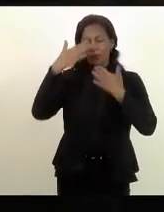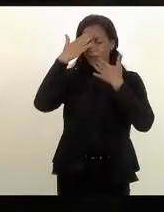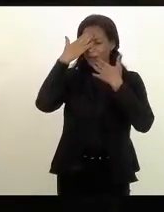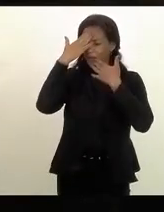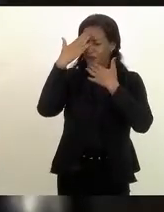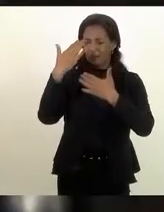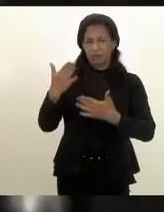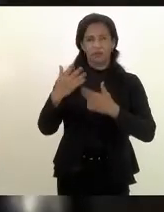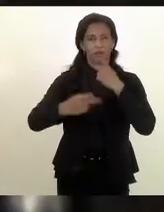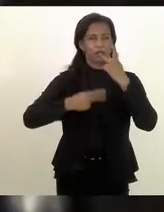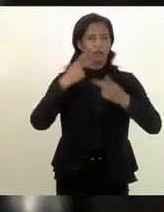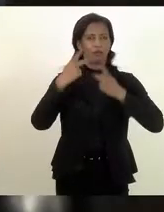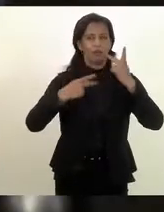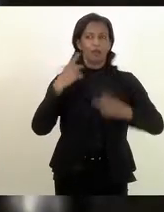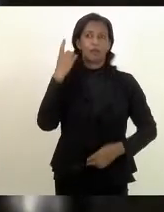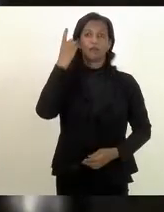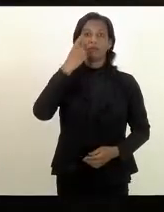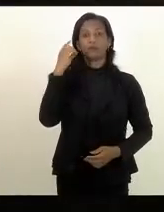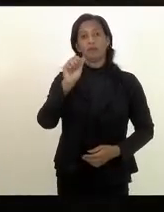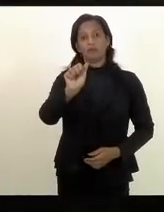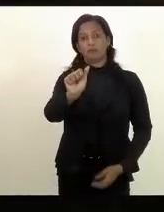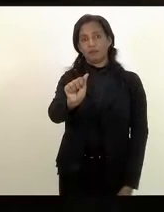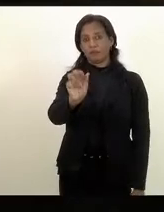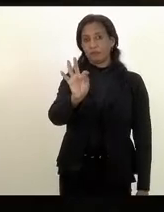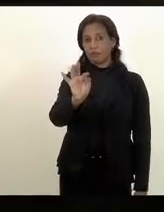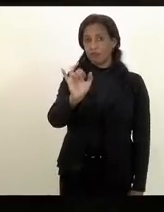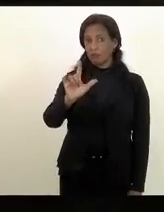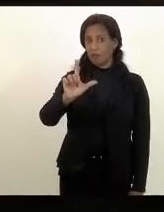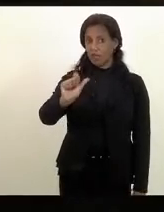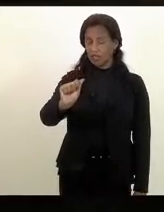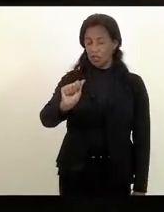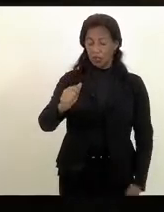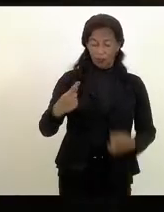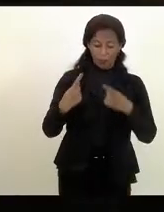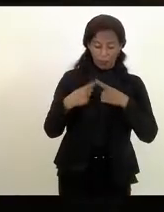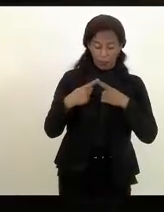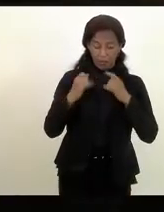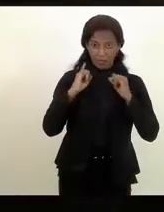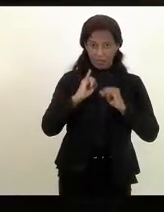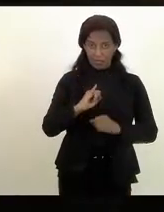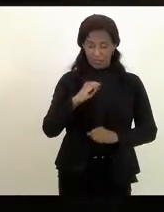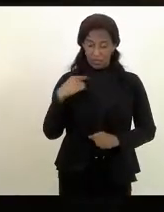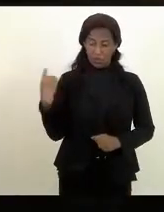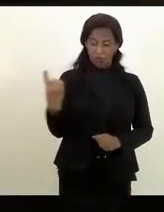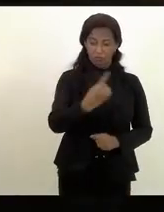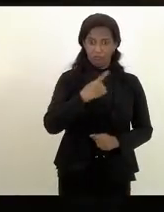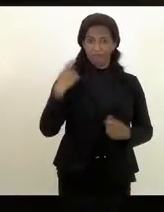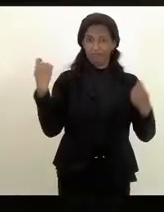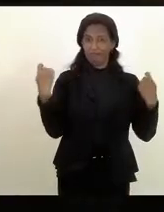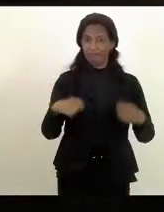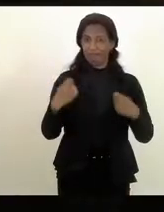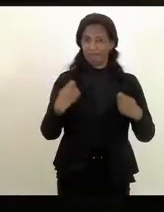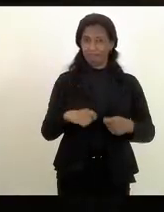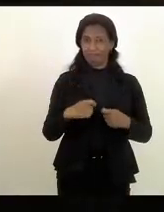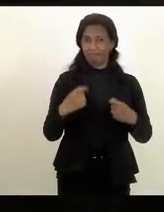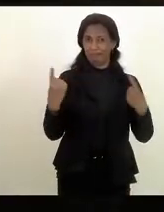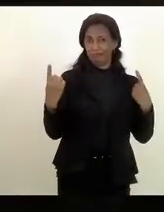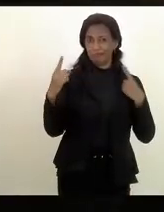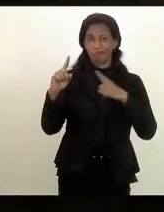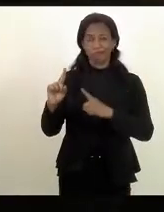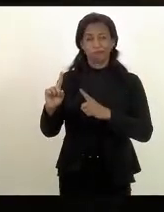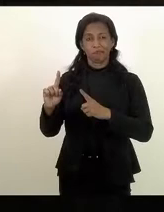porque se nós precisamos combater de verdade e com